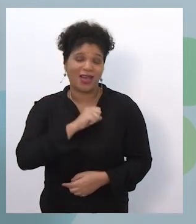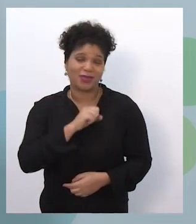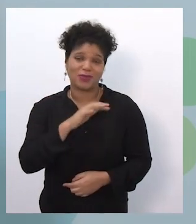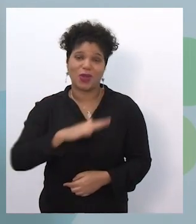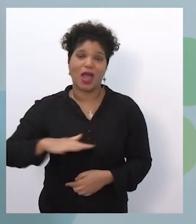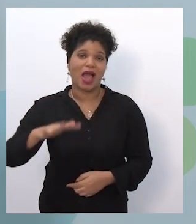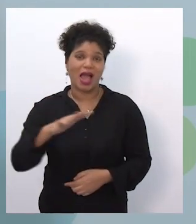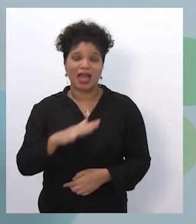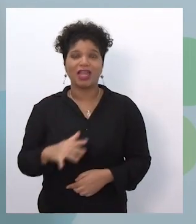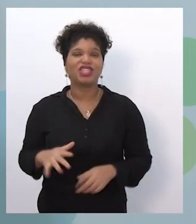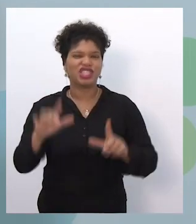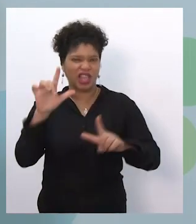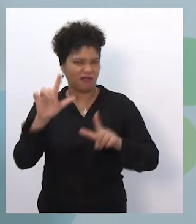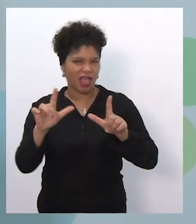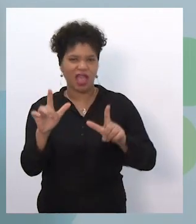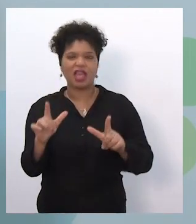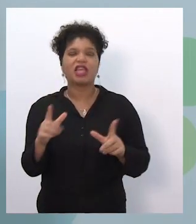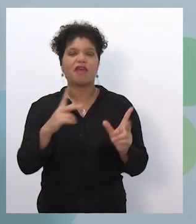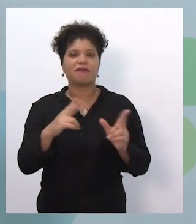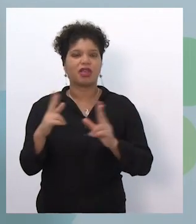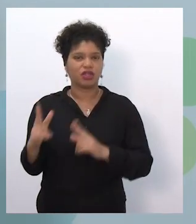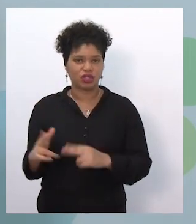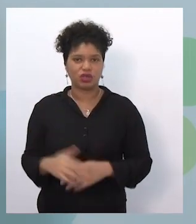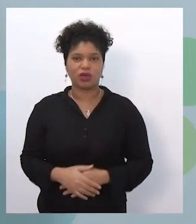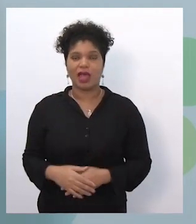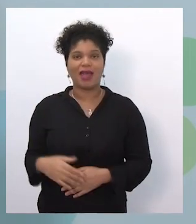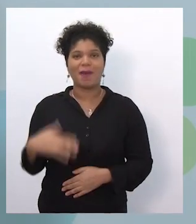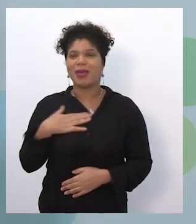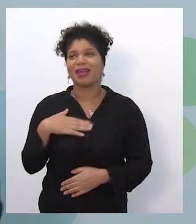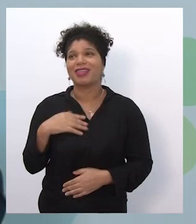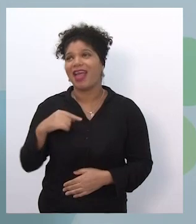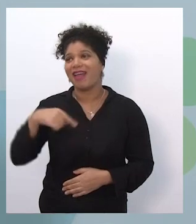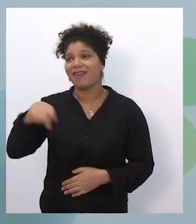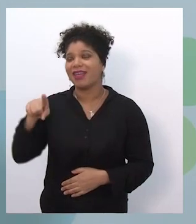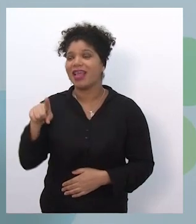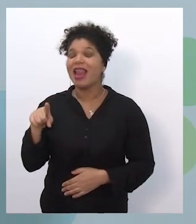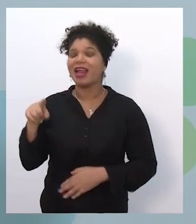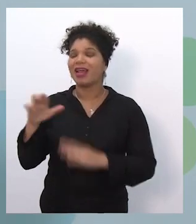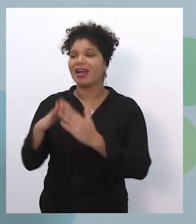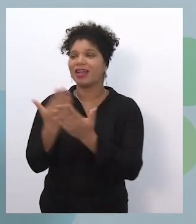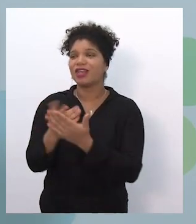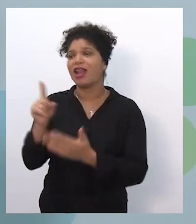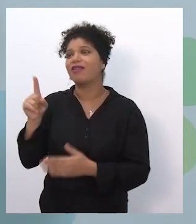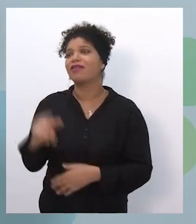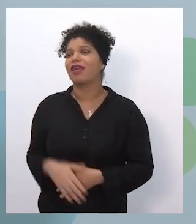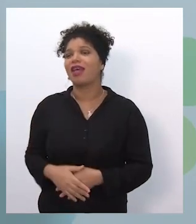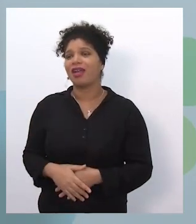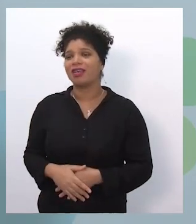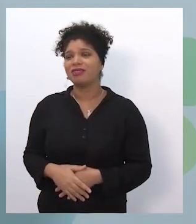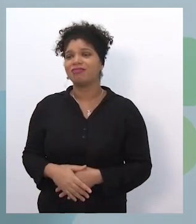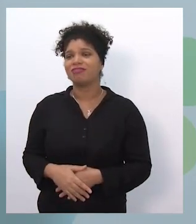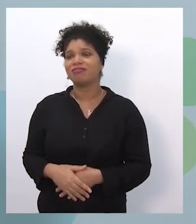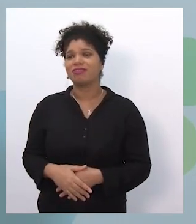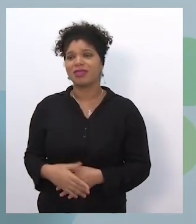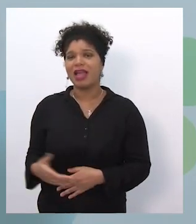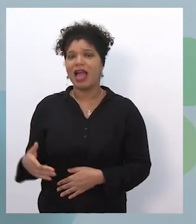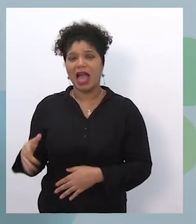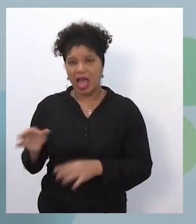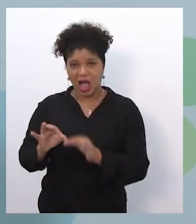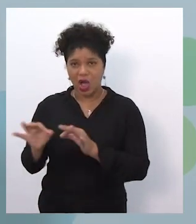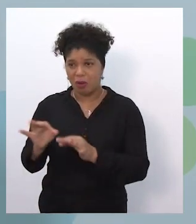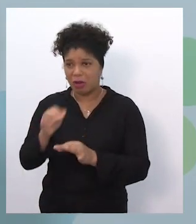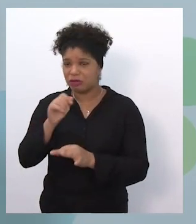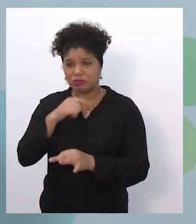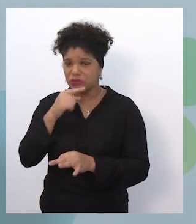um prazer, né, Rodrigo, a gente ir numa escola e ver o computador lá na sala de informática parado e falando, não tem jeito. Aí você vai lá e deixa a